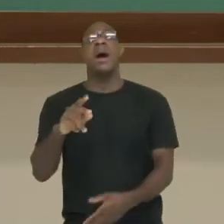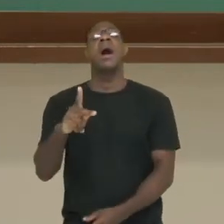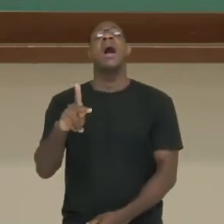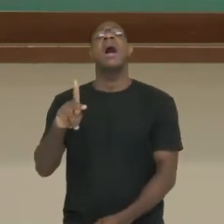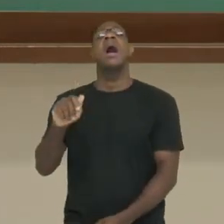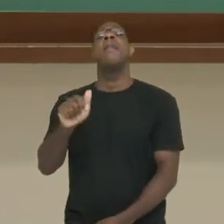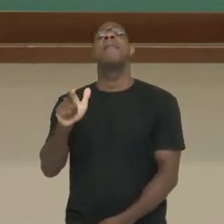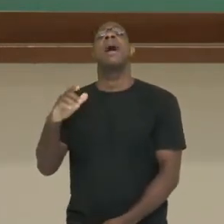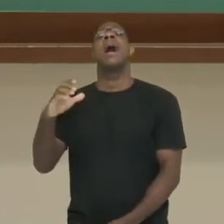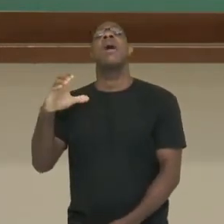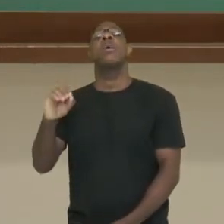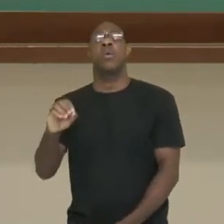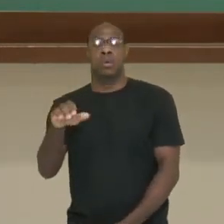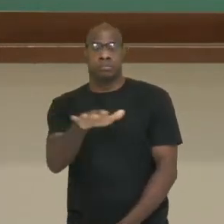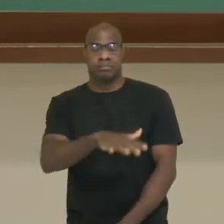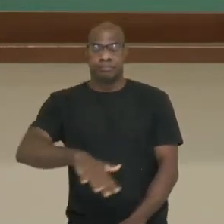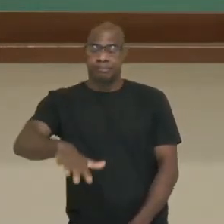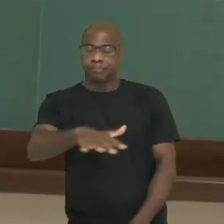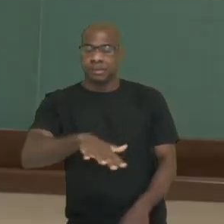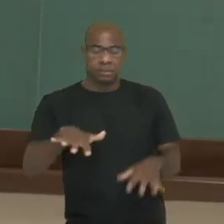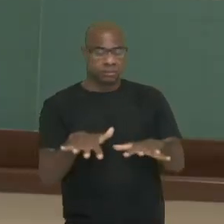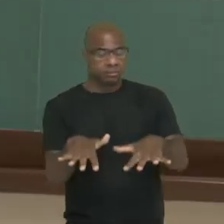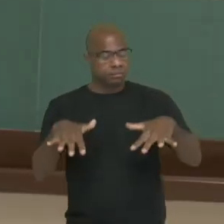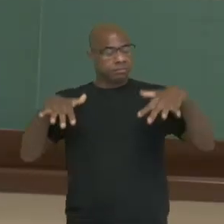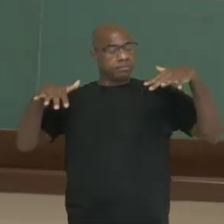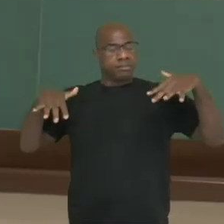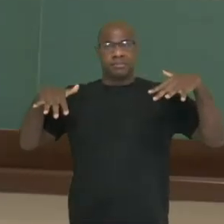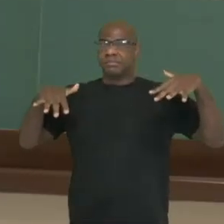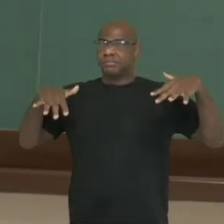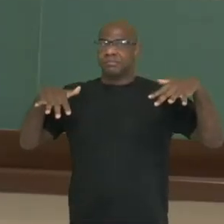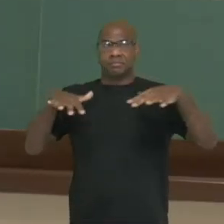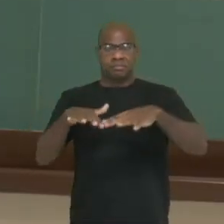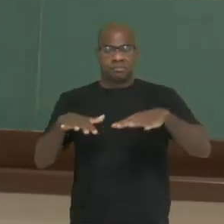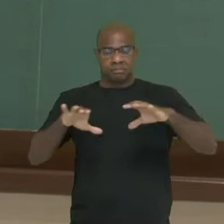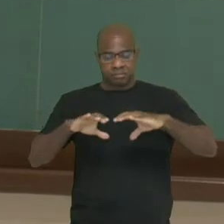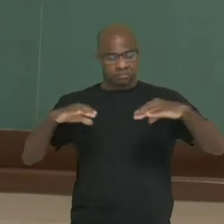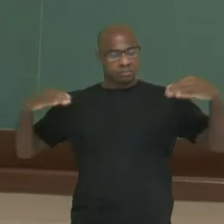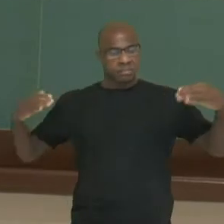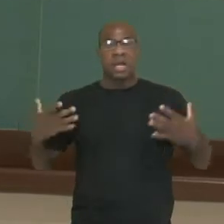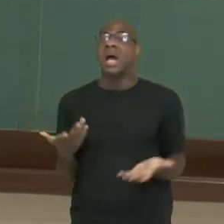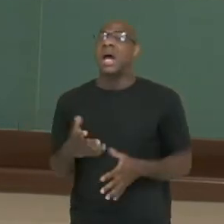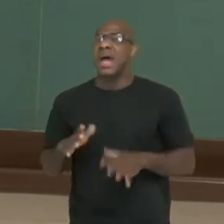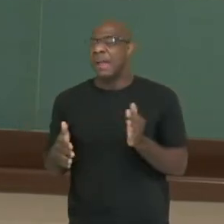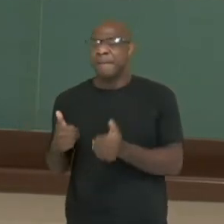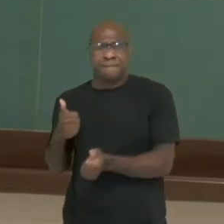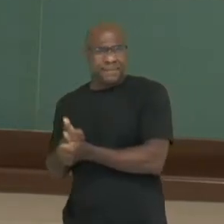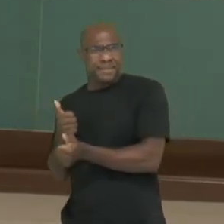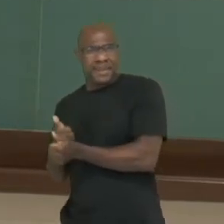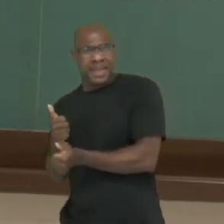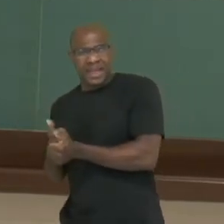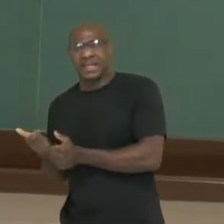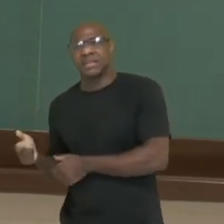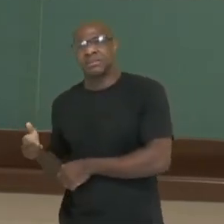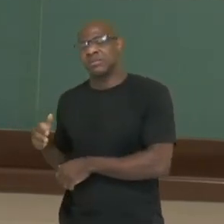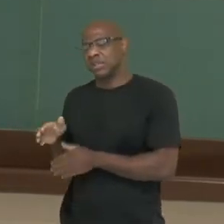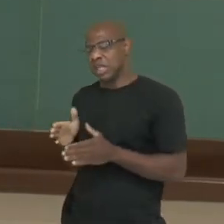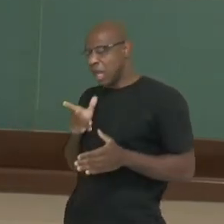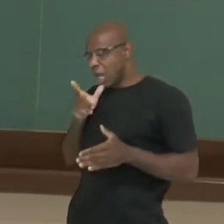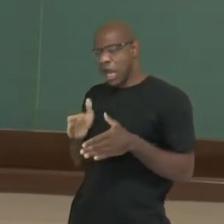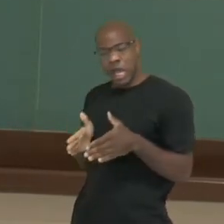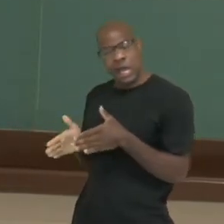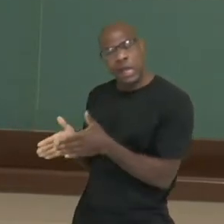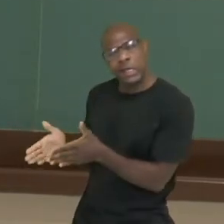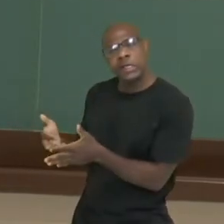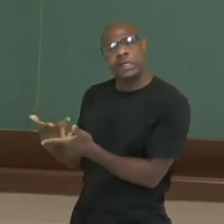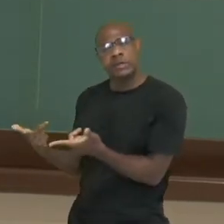chão. Esses lugares de representação, né, geralmente eram próximos de rios para ajudar na projeção vocal, utilizavam de